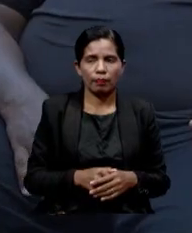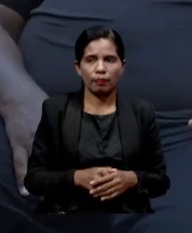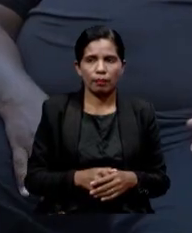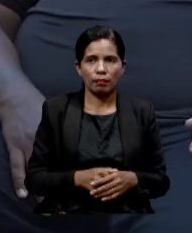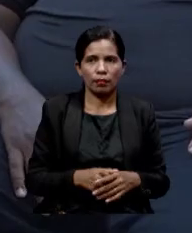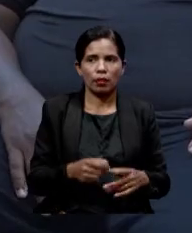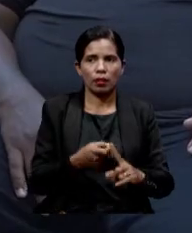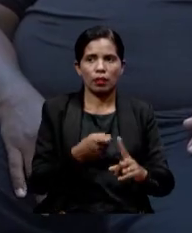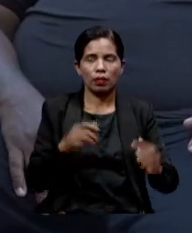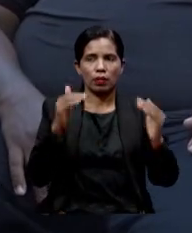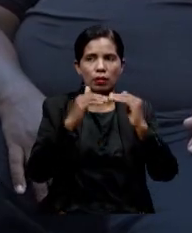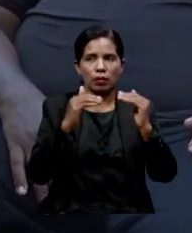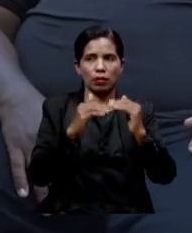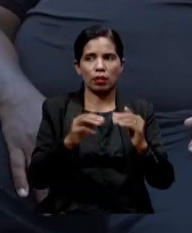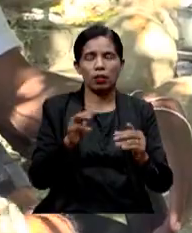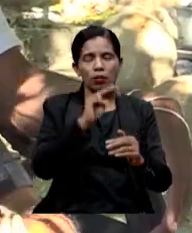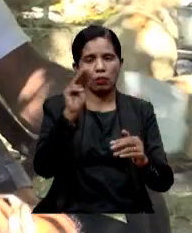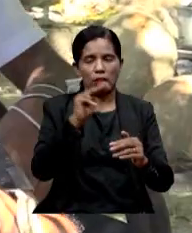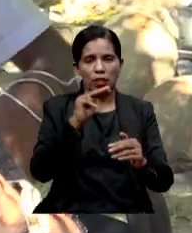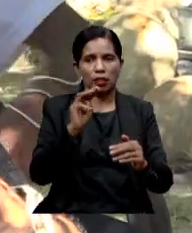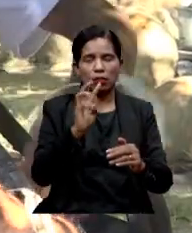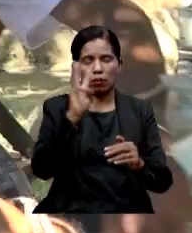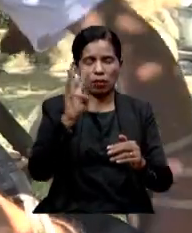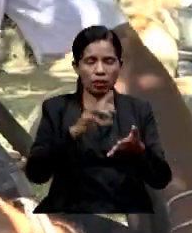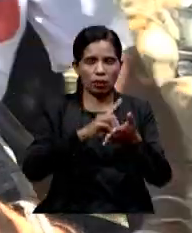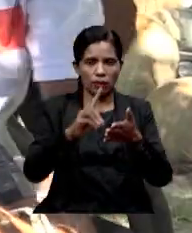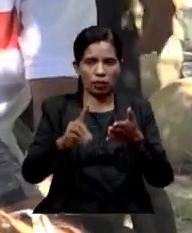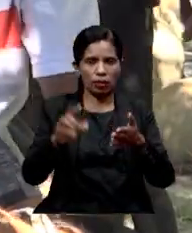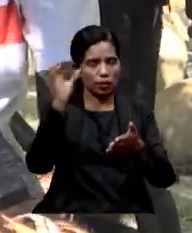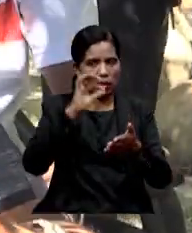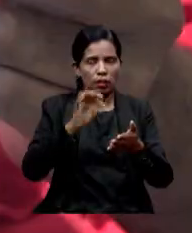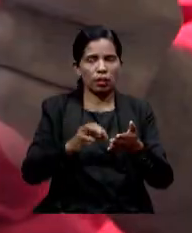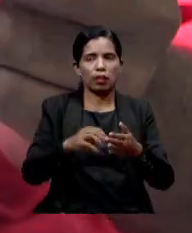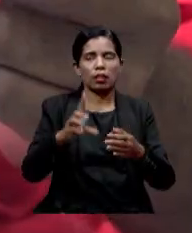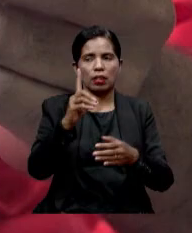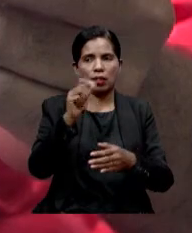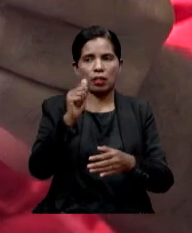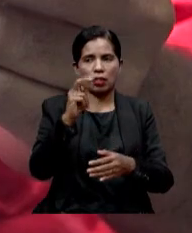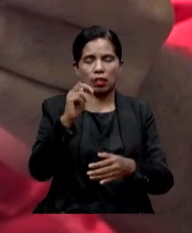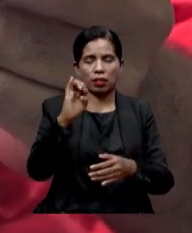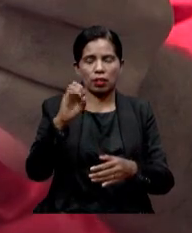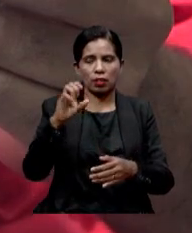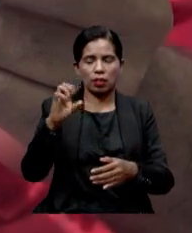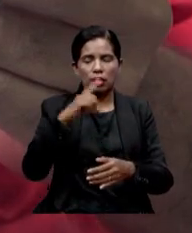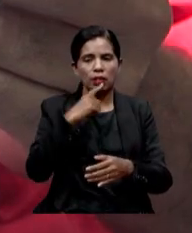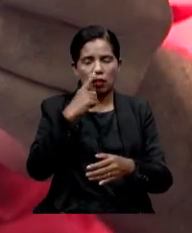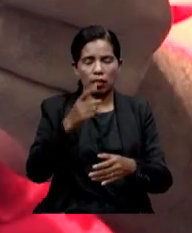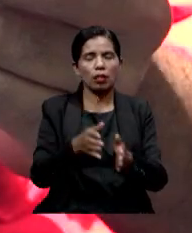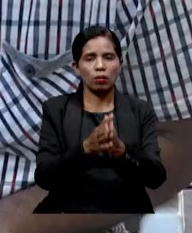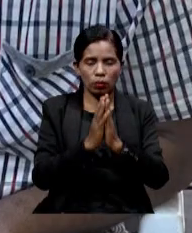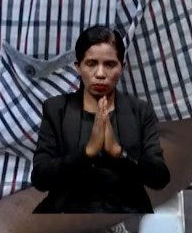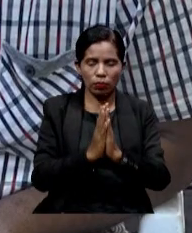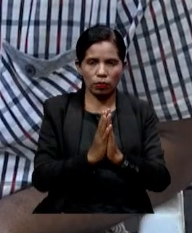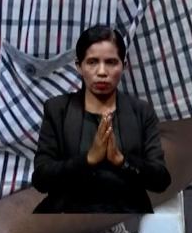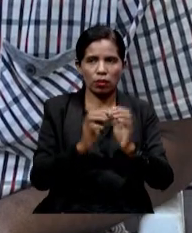Leu-se conferência da imprensa e a quarta semana, né? Secretário-Geral do Partido Frente Mudança, Daniel Pereira, Husuba militante no simpatizante Sira, a